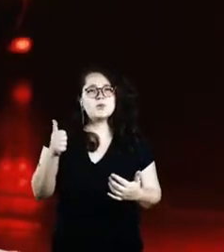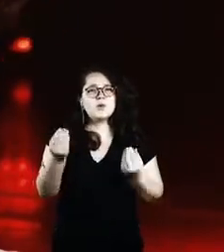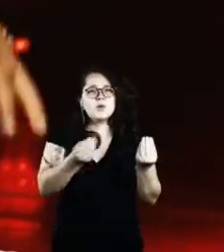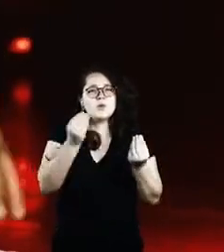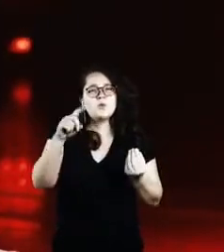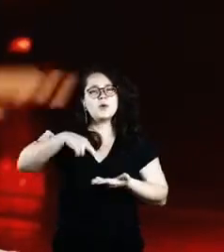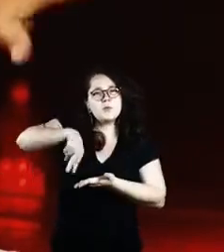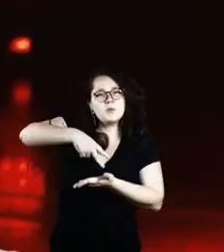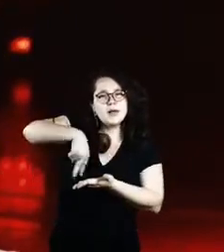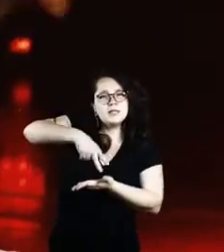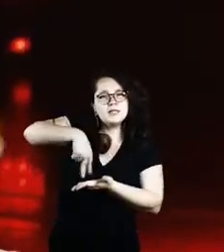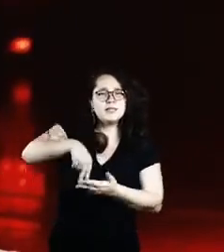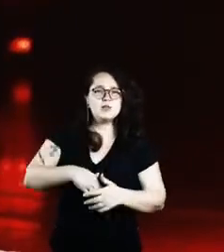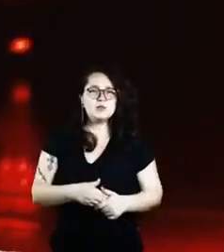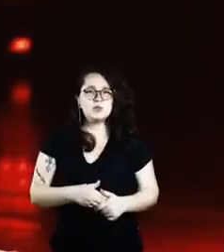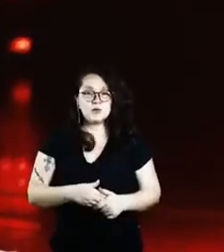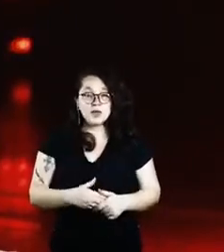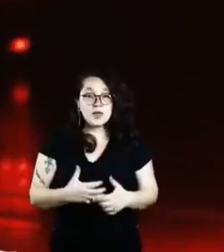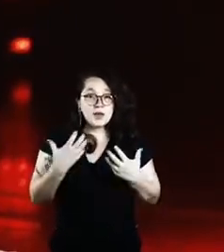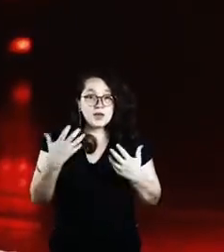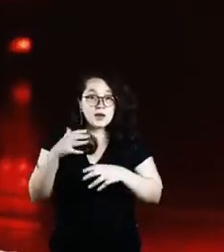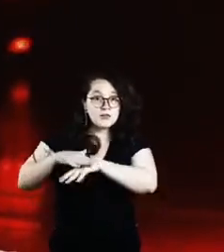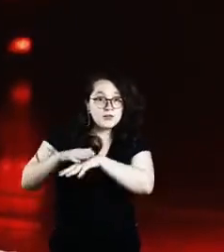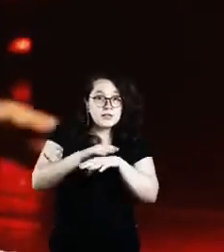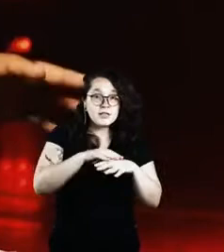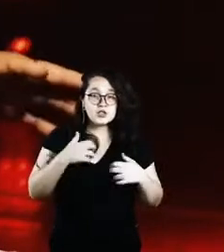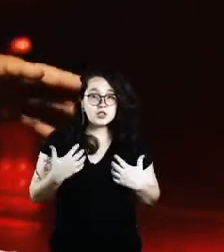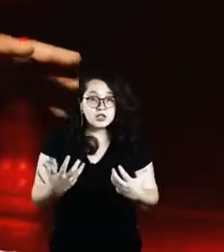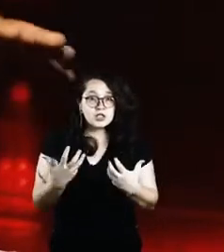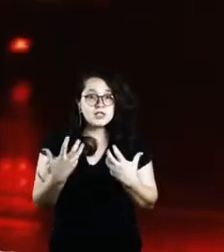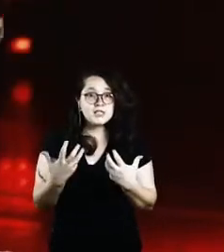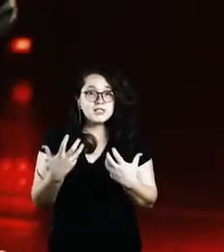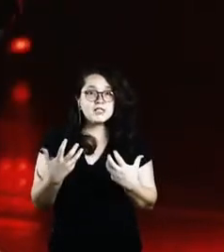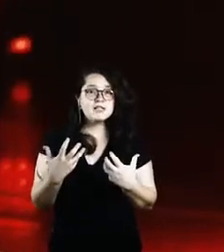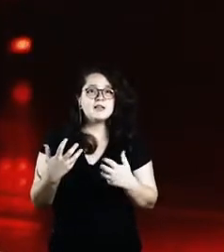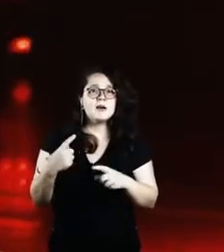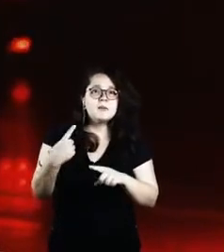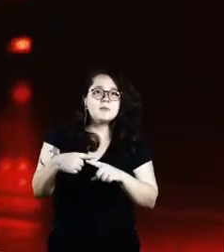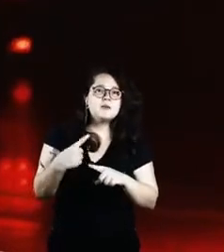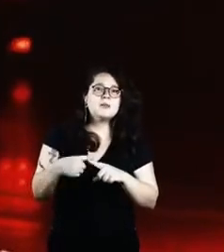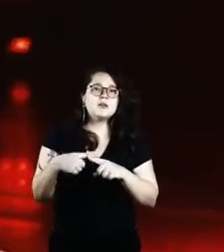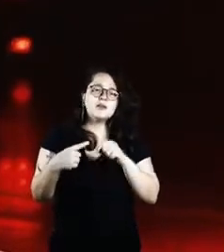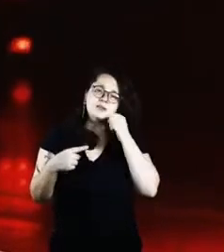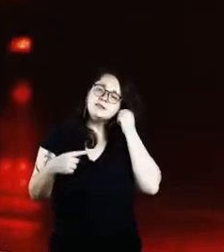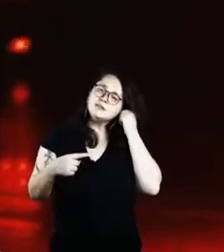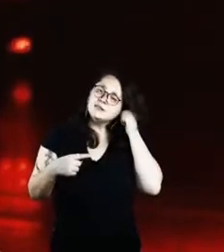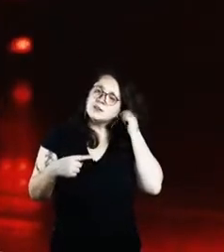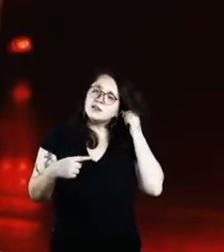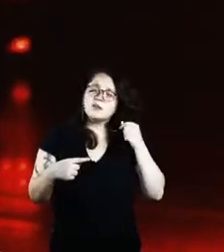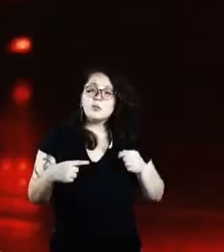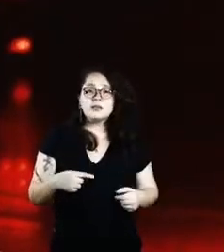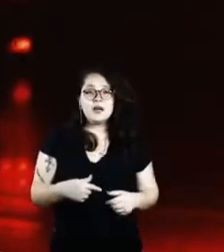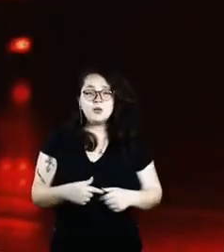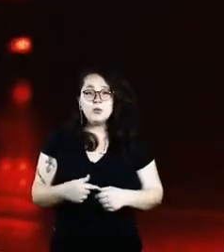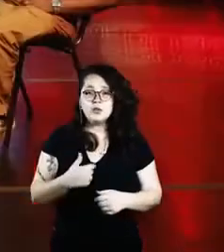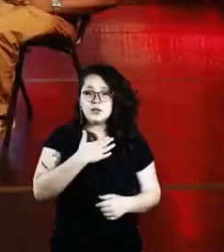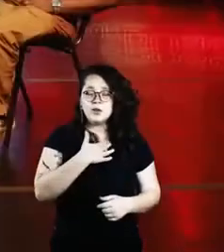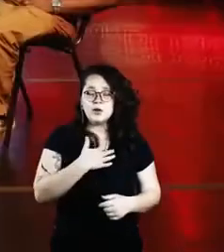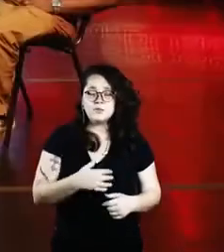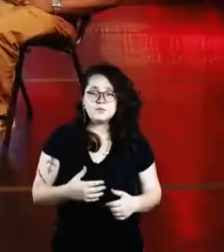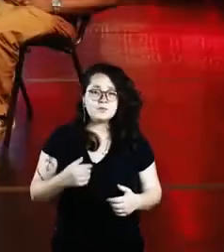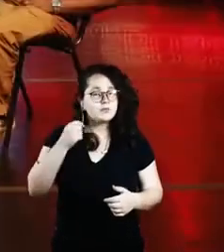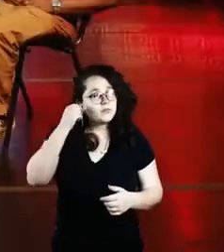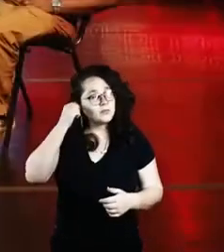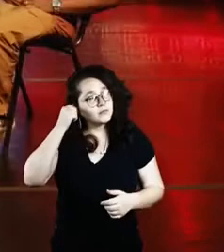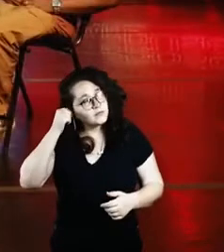gente começou a entrar no meio, começou a querer fazer, né? Porque aquele tempo lá também, nós negrinhos, né, meu? A gente fazia as